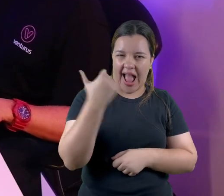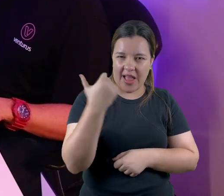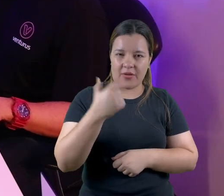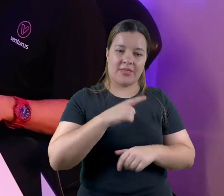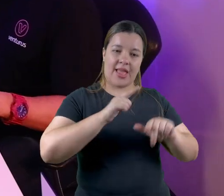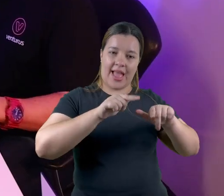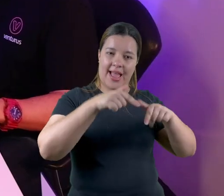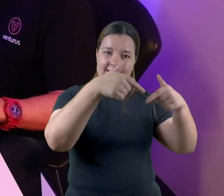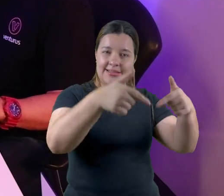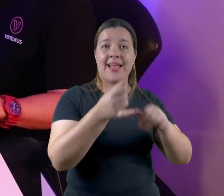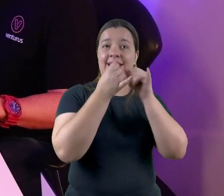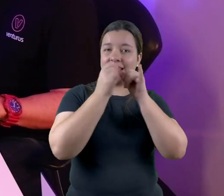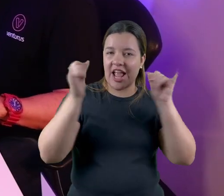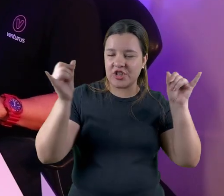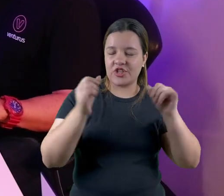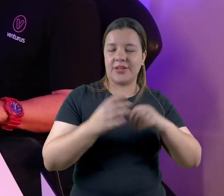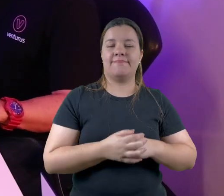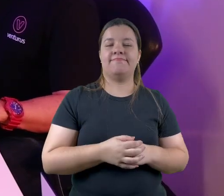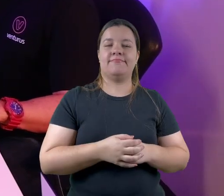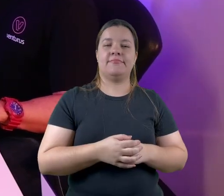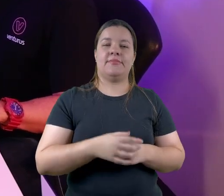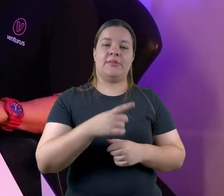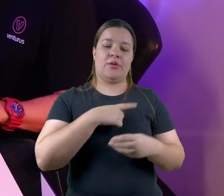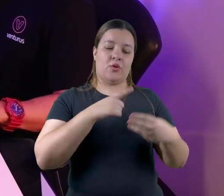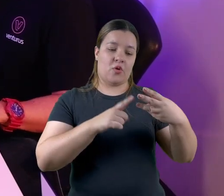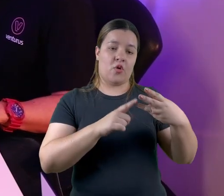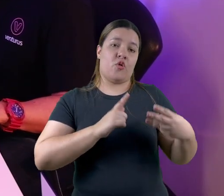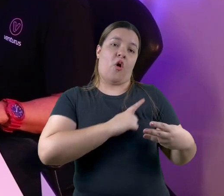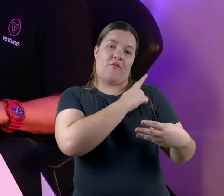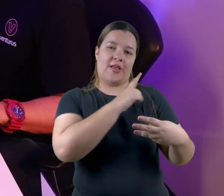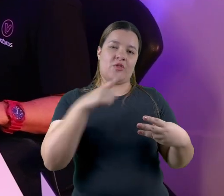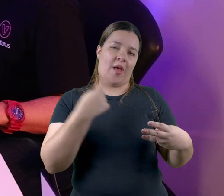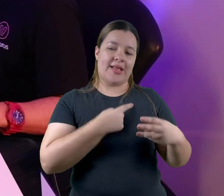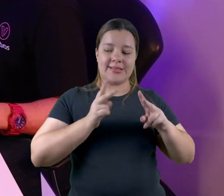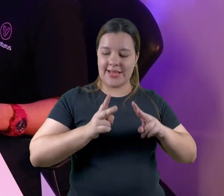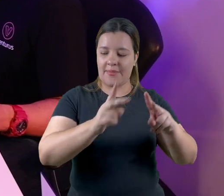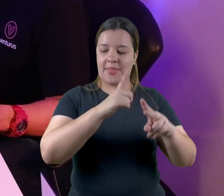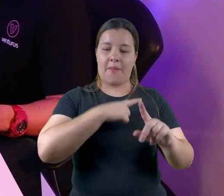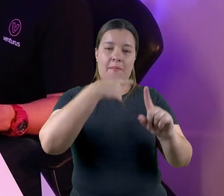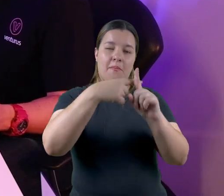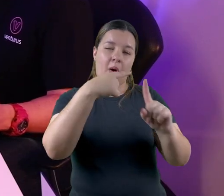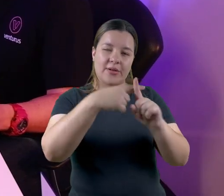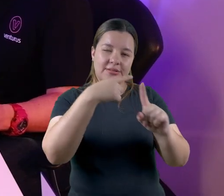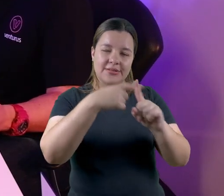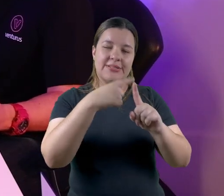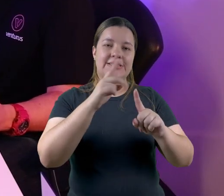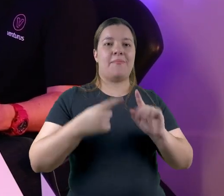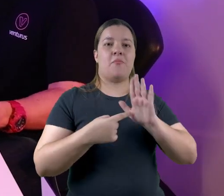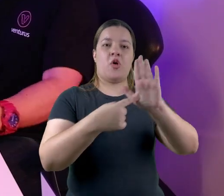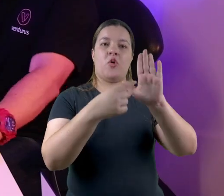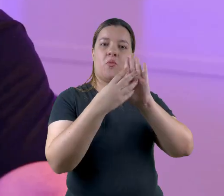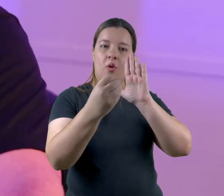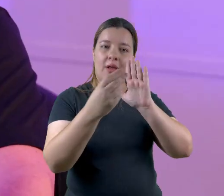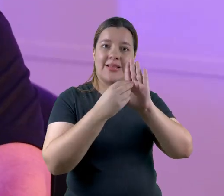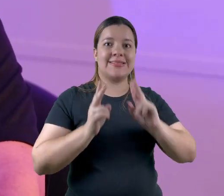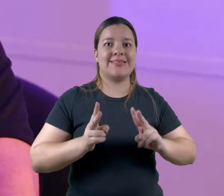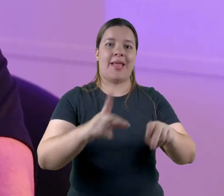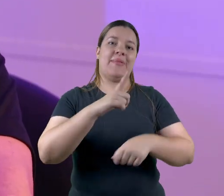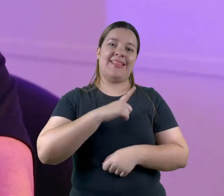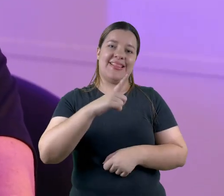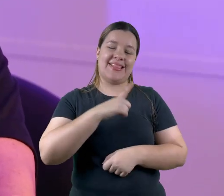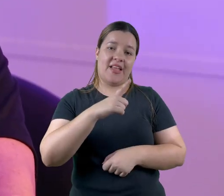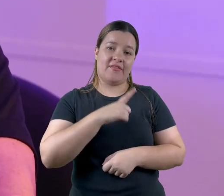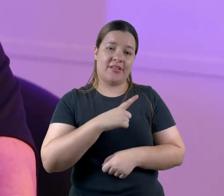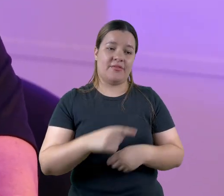carona tem uma série de ações energia né é a parte de governance sempre foi muito forte né a gente a gente acaba sendo um C privado então sempre teve